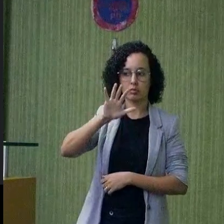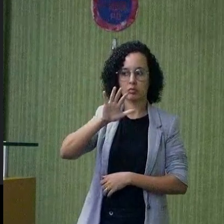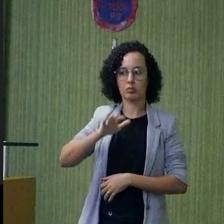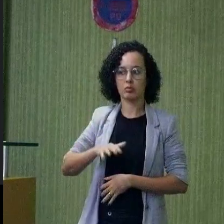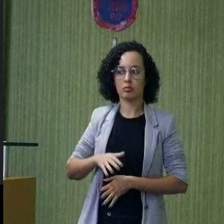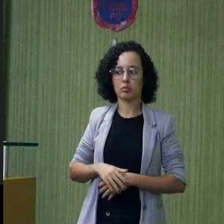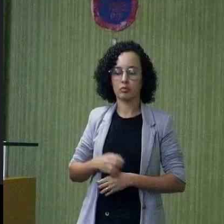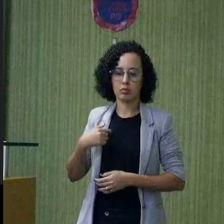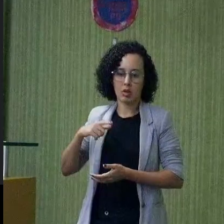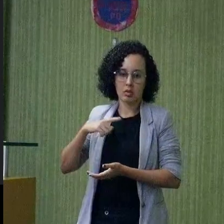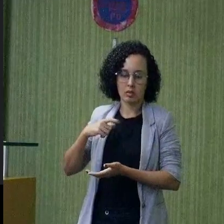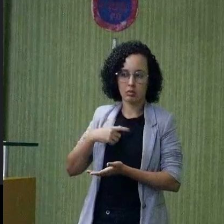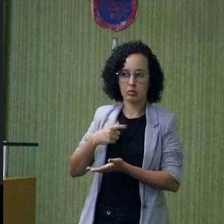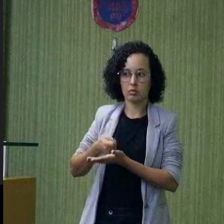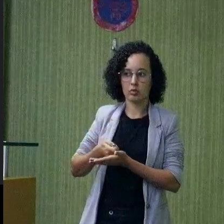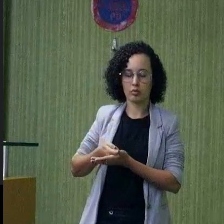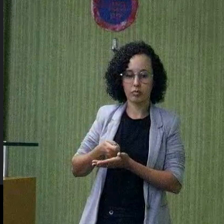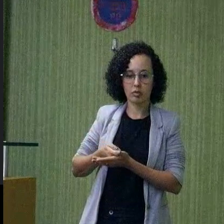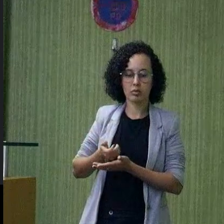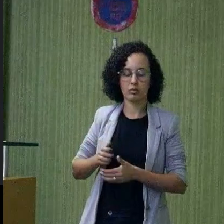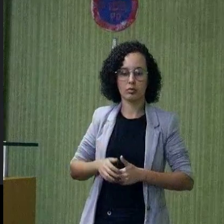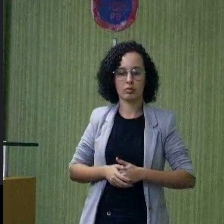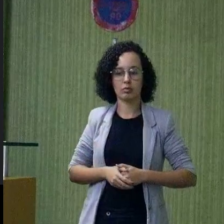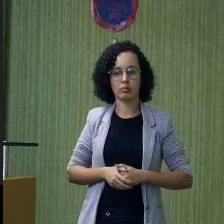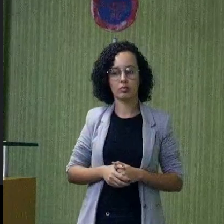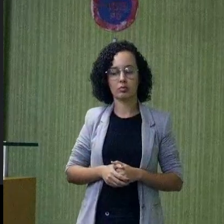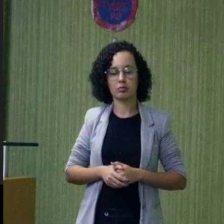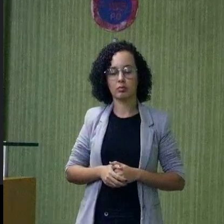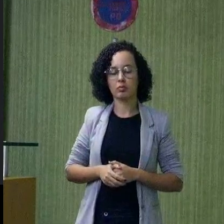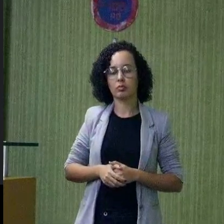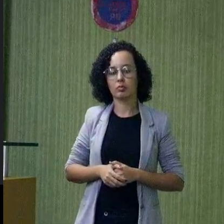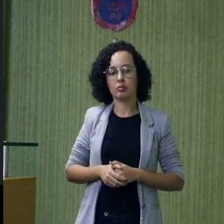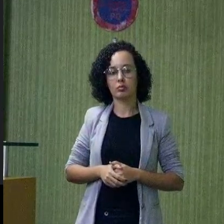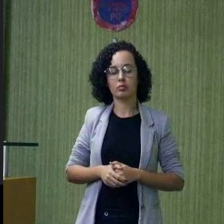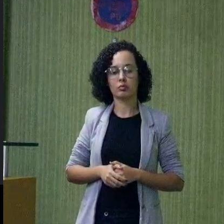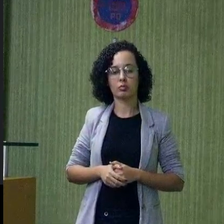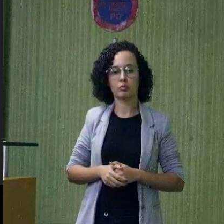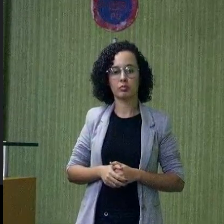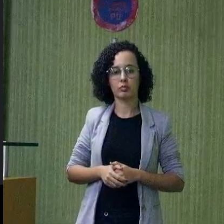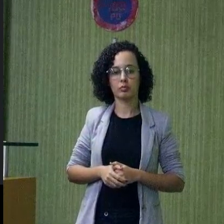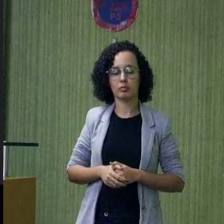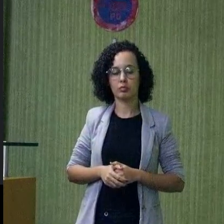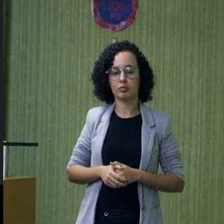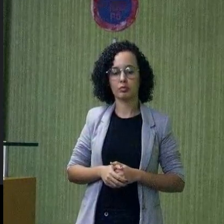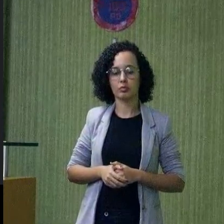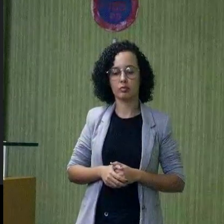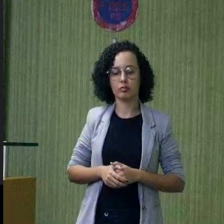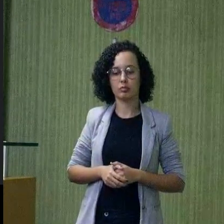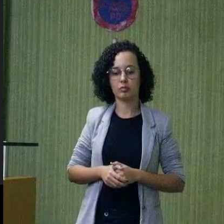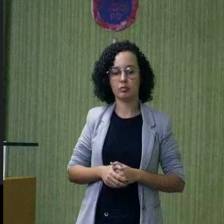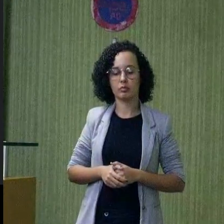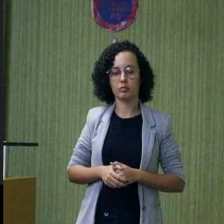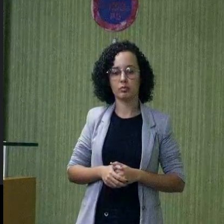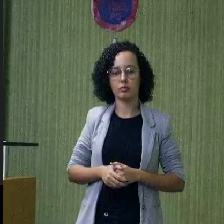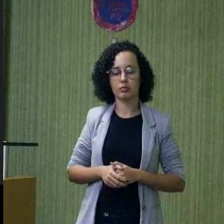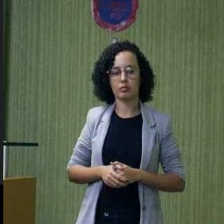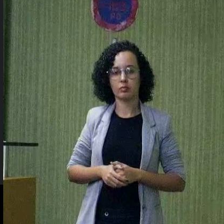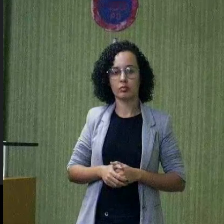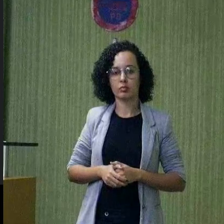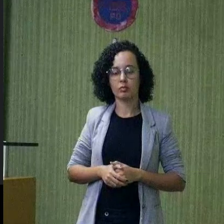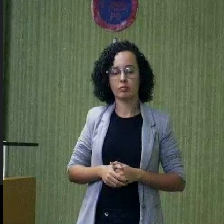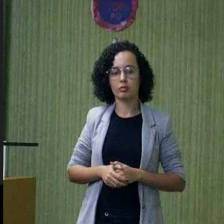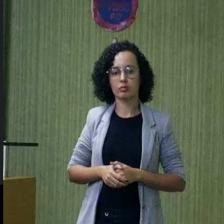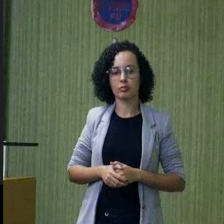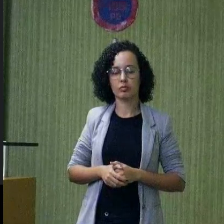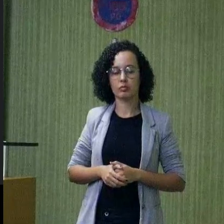né de realizar através de audiências públicas suas comissões né certamente ocorrerão emendas parlamentares e